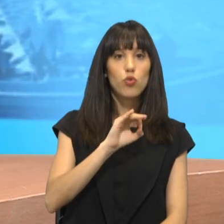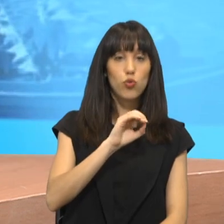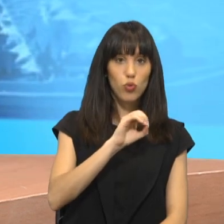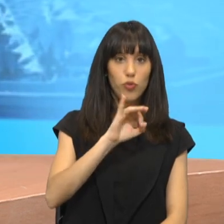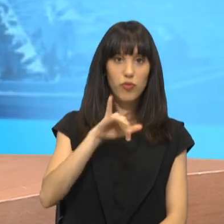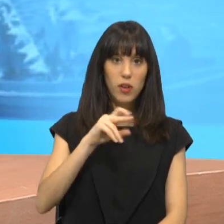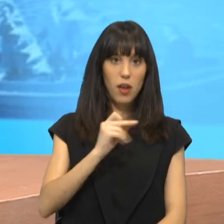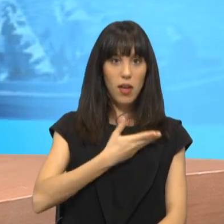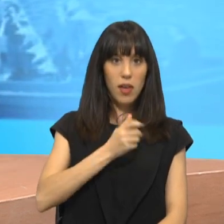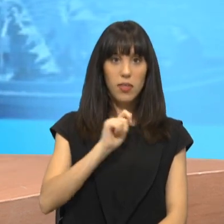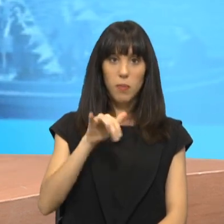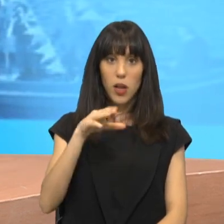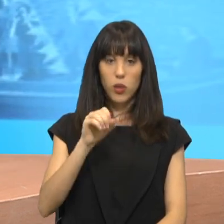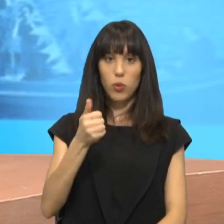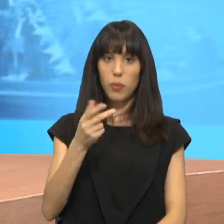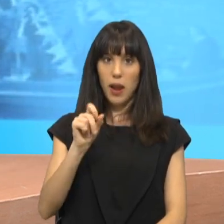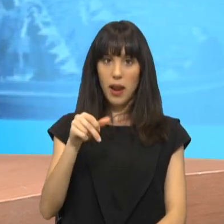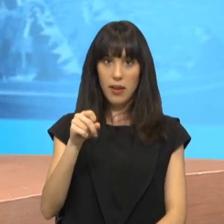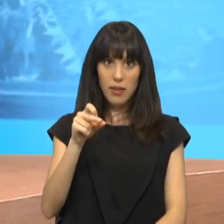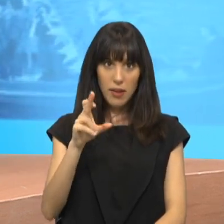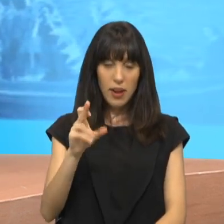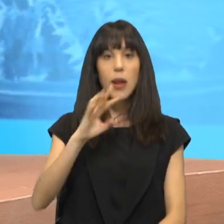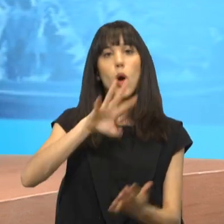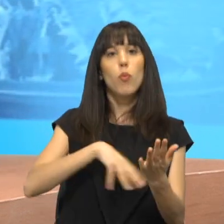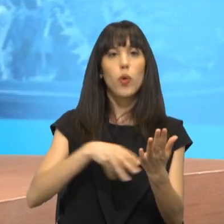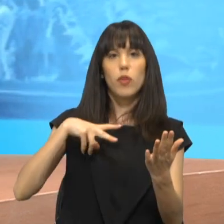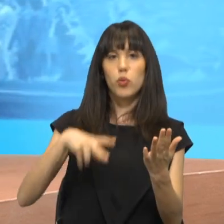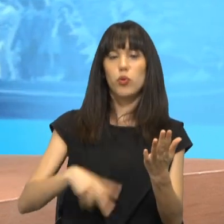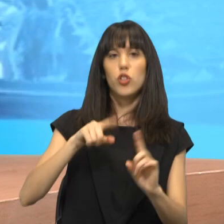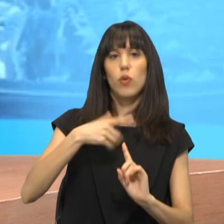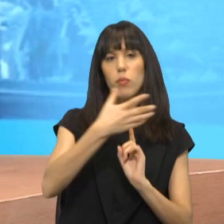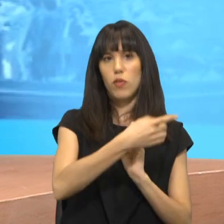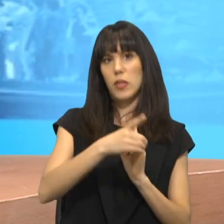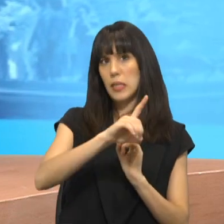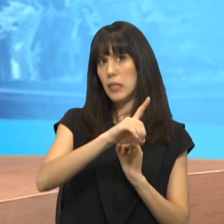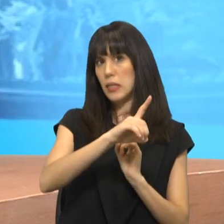dos grandes poetas portugueses dos anos 60 e 70 e 80,